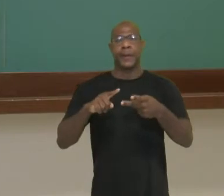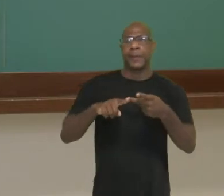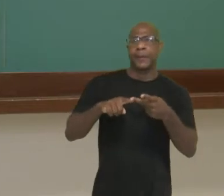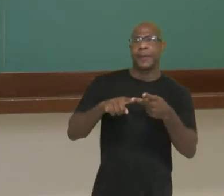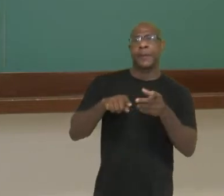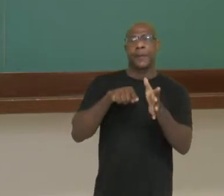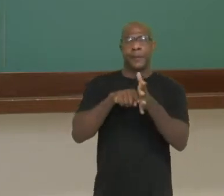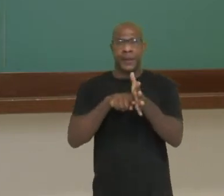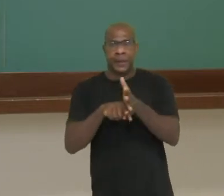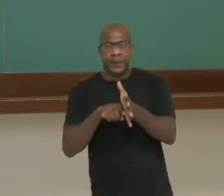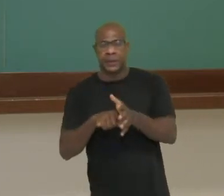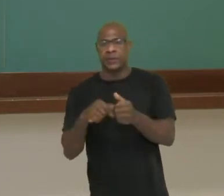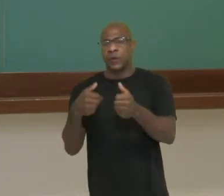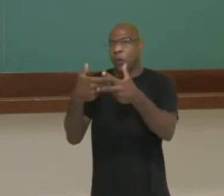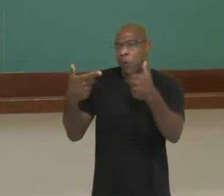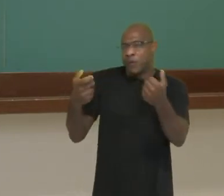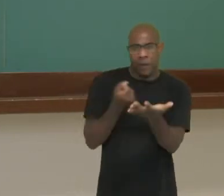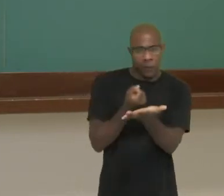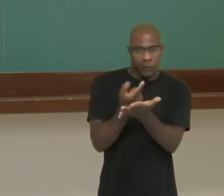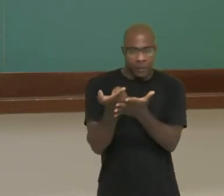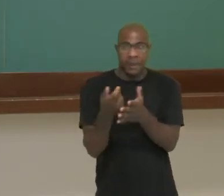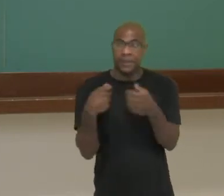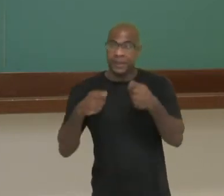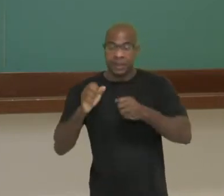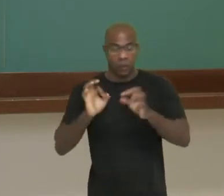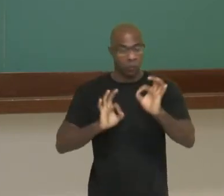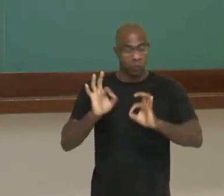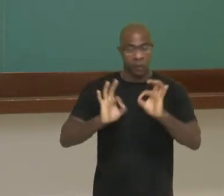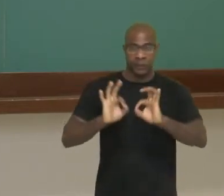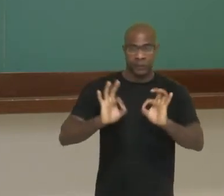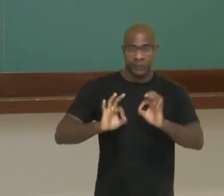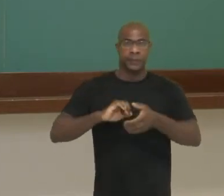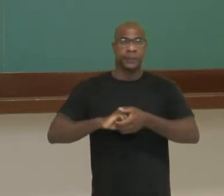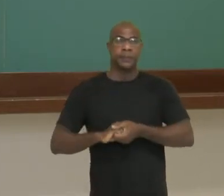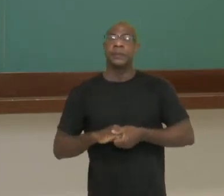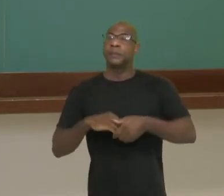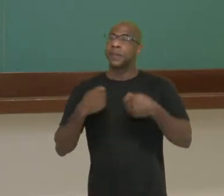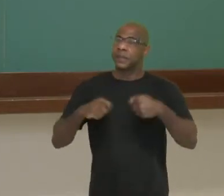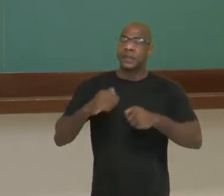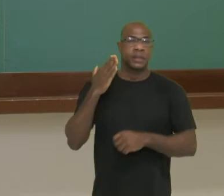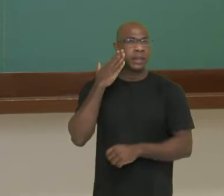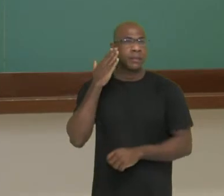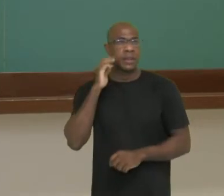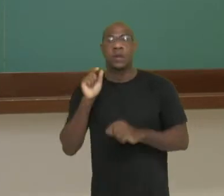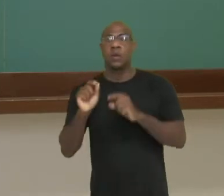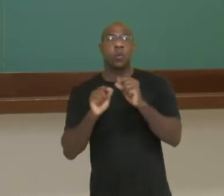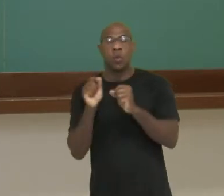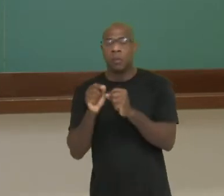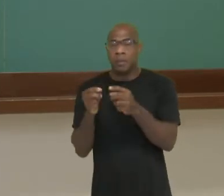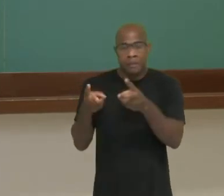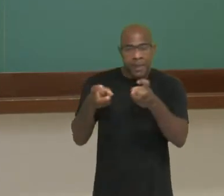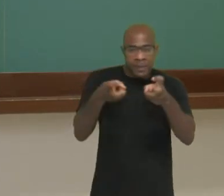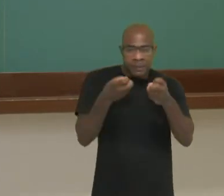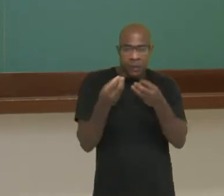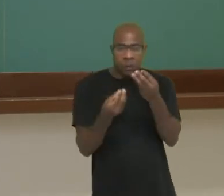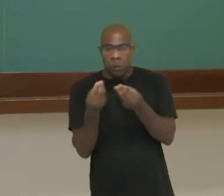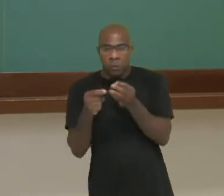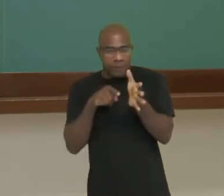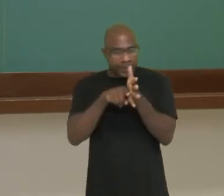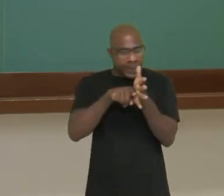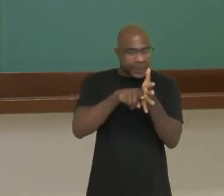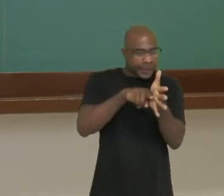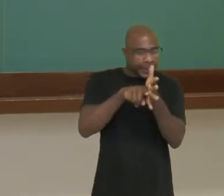pesquisa sobre um produto, a gente precisa saber organizar isso, né? Então a gente tem que saber como coletar, como fazer essa